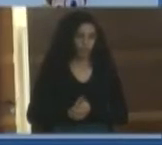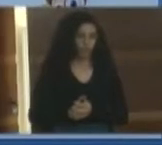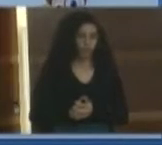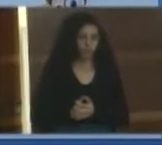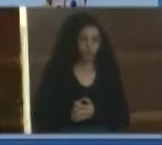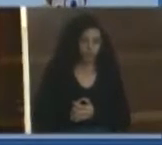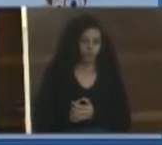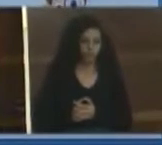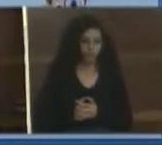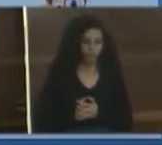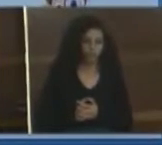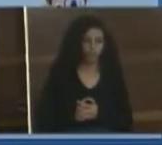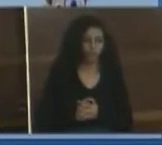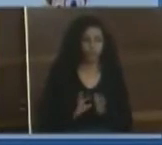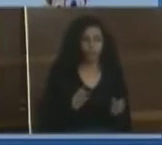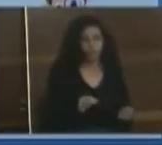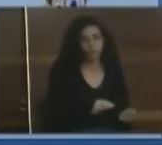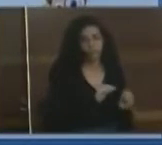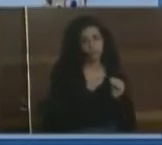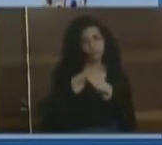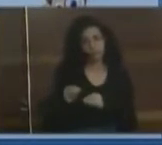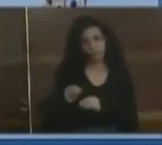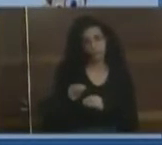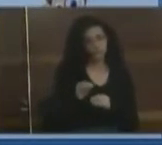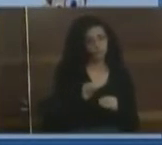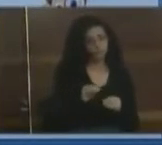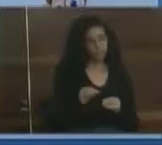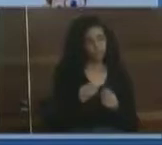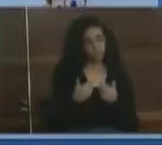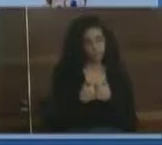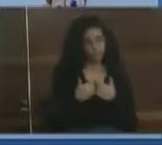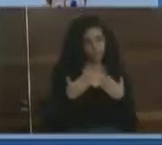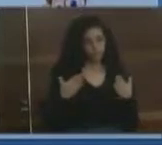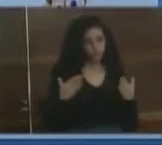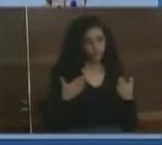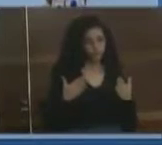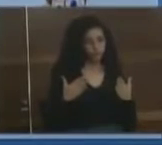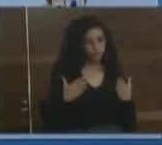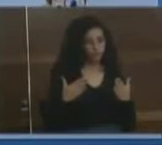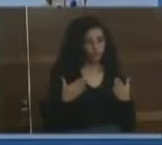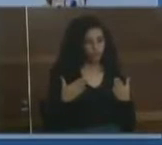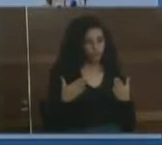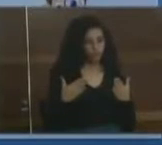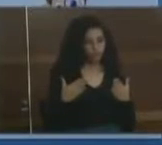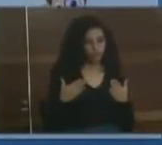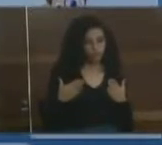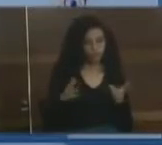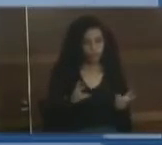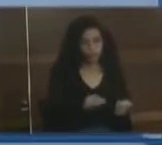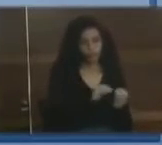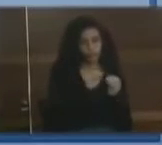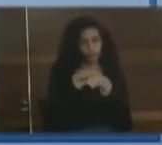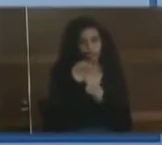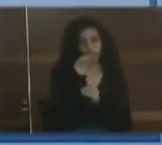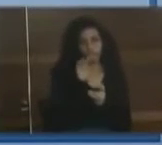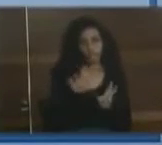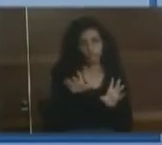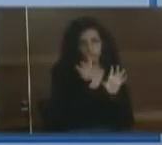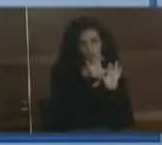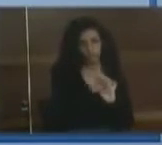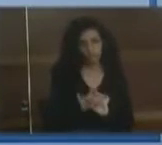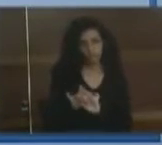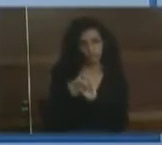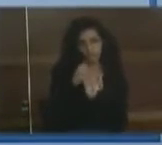e as transferências correntes vamos abrir as transferências correntes entre as transferências da união